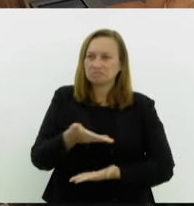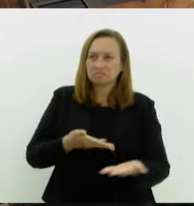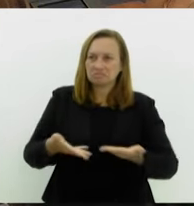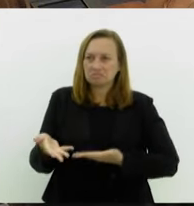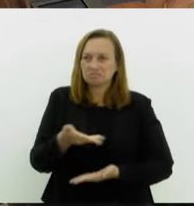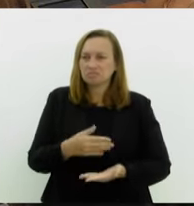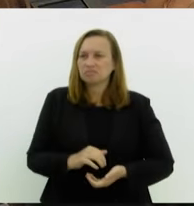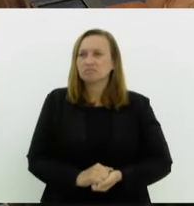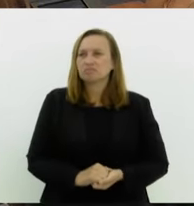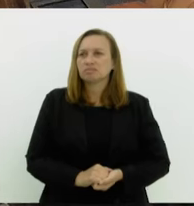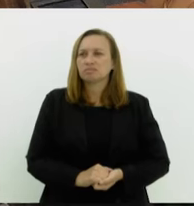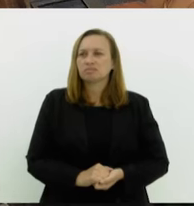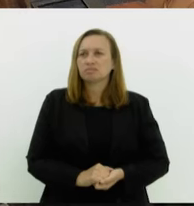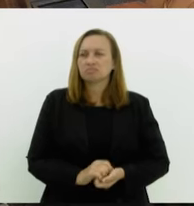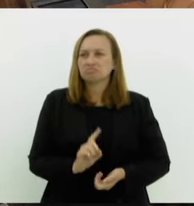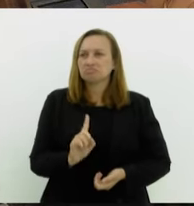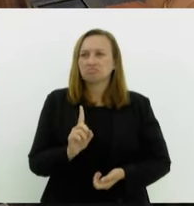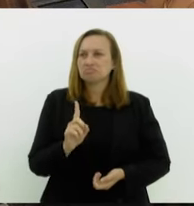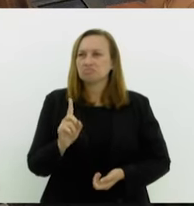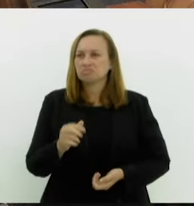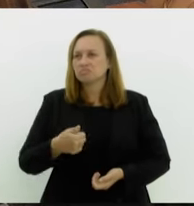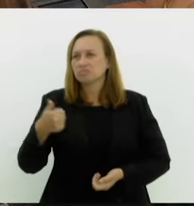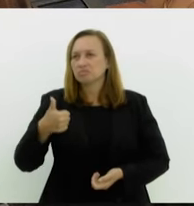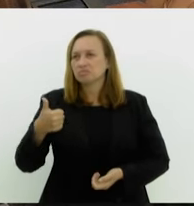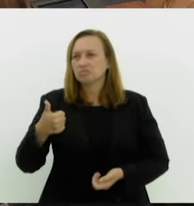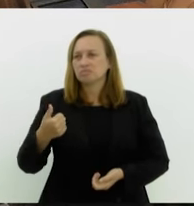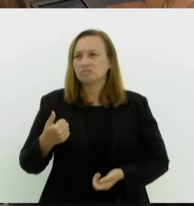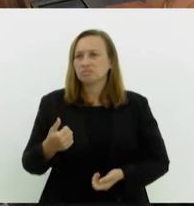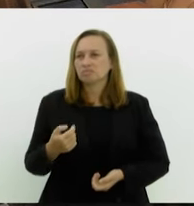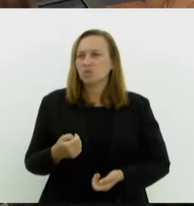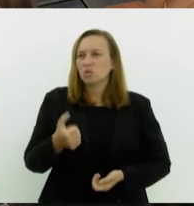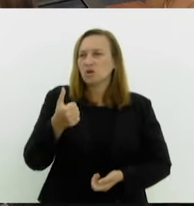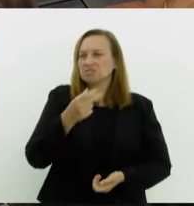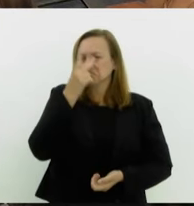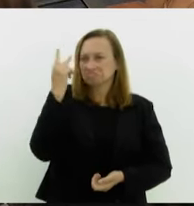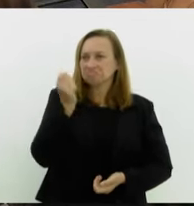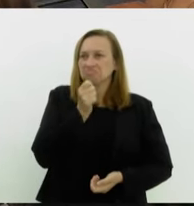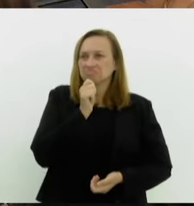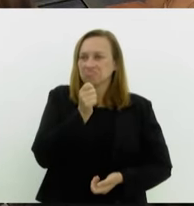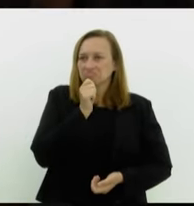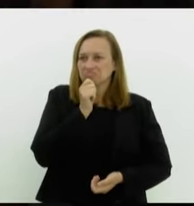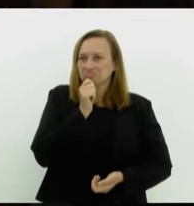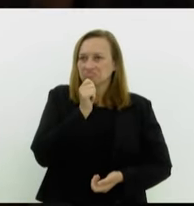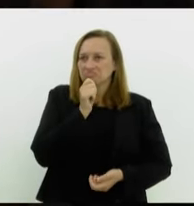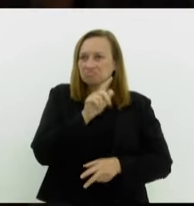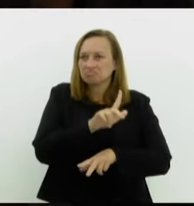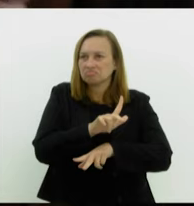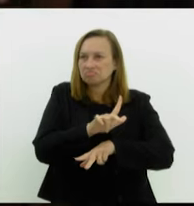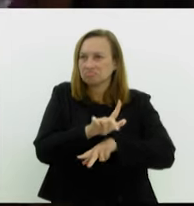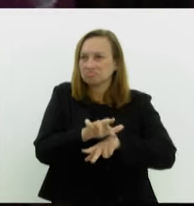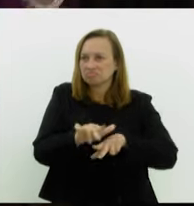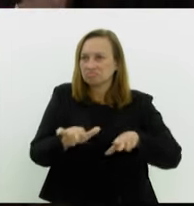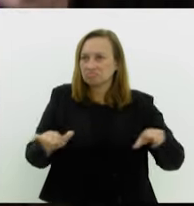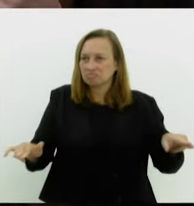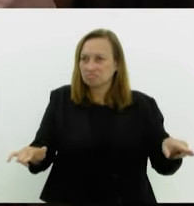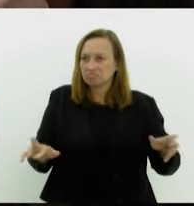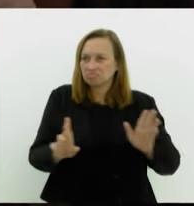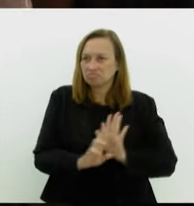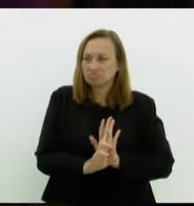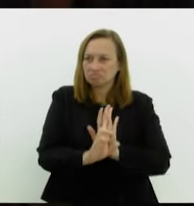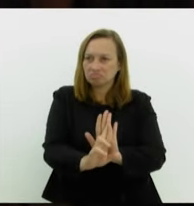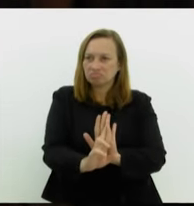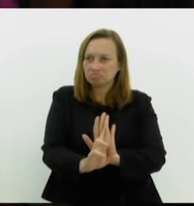suar não é a número um para quase ninguém diversidade e